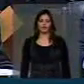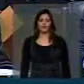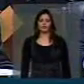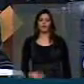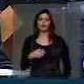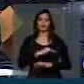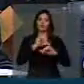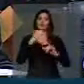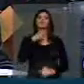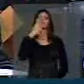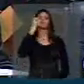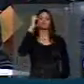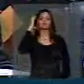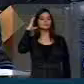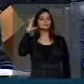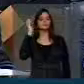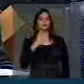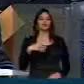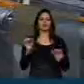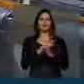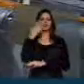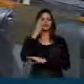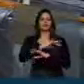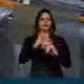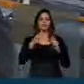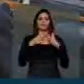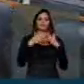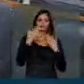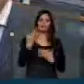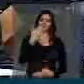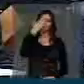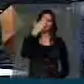do Brasil o pronunciamento que acabei de fazer. Muito obrigado.